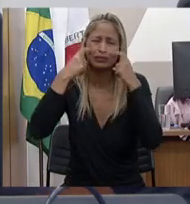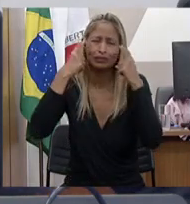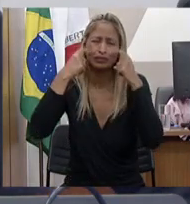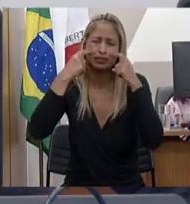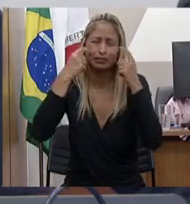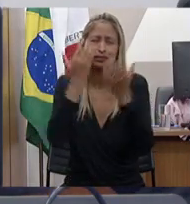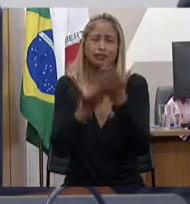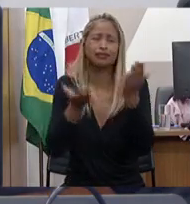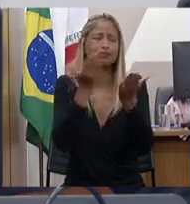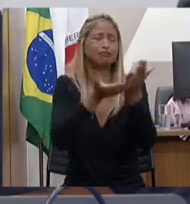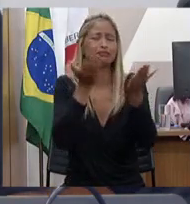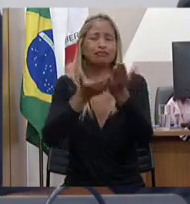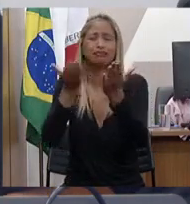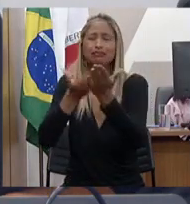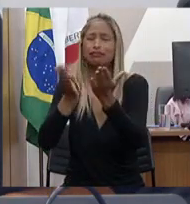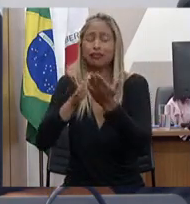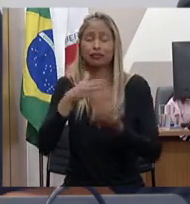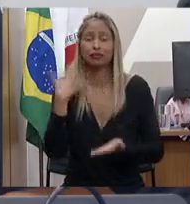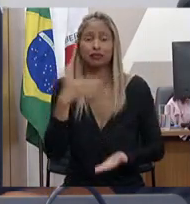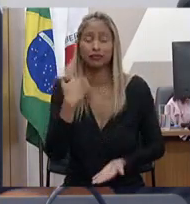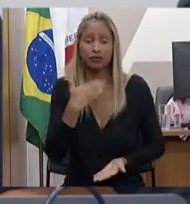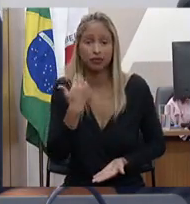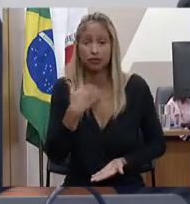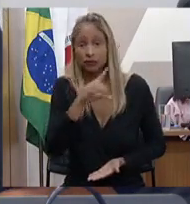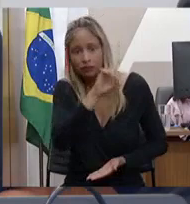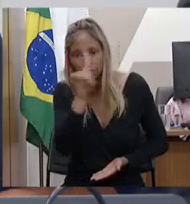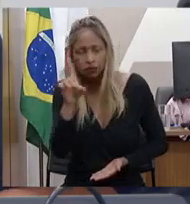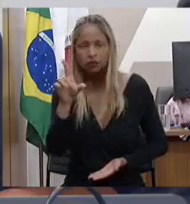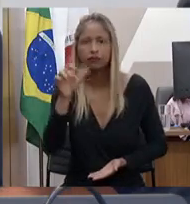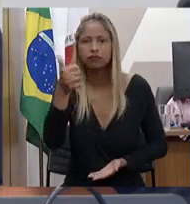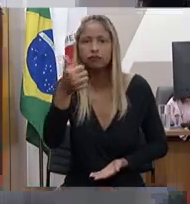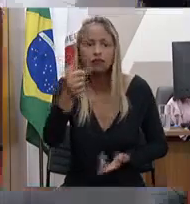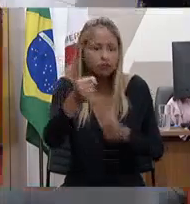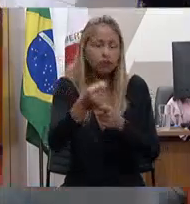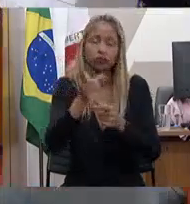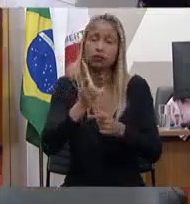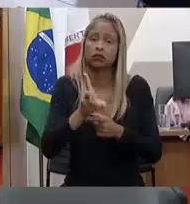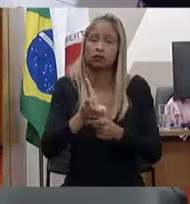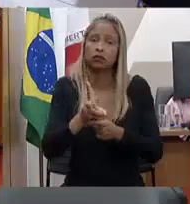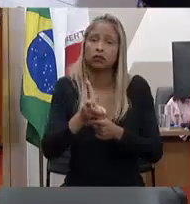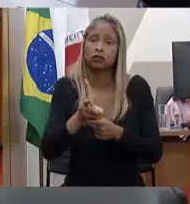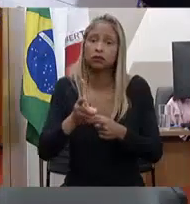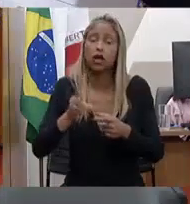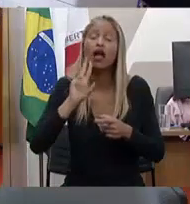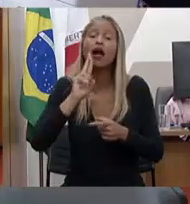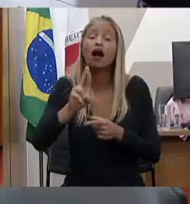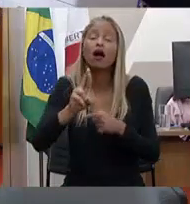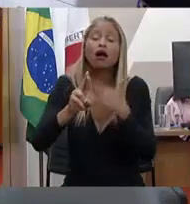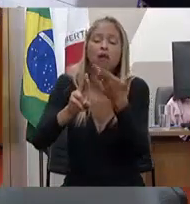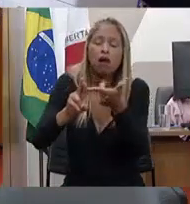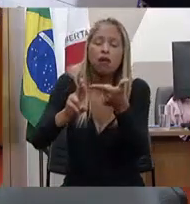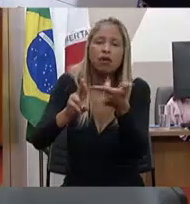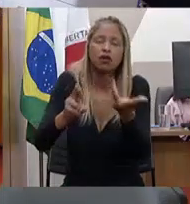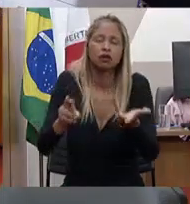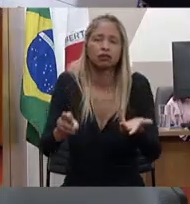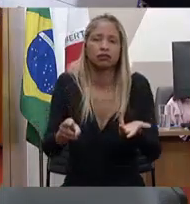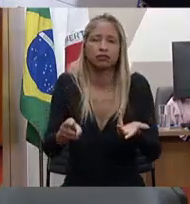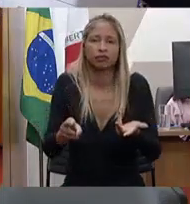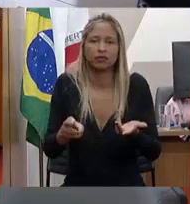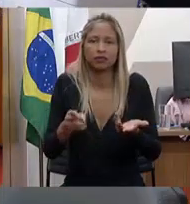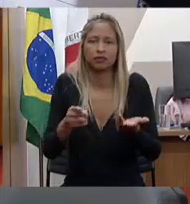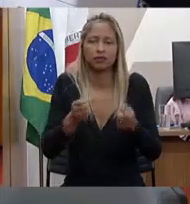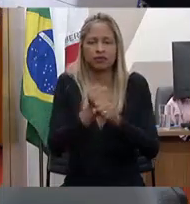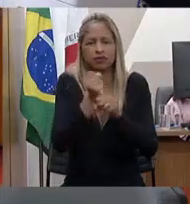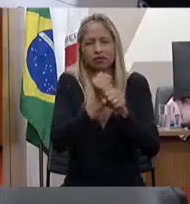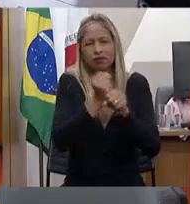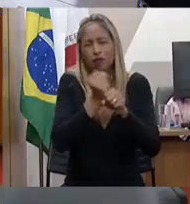nossos companheiros companheiras que sofreram acidente que morreram que adoeceram sim a gente conseguir dar uma solução para isso a gente debate em